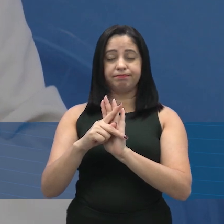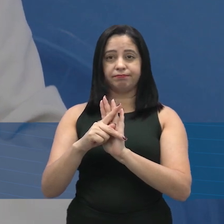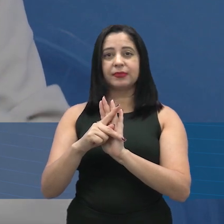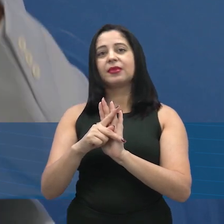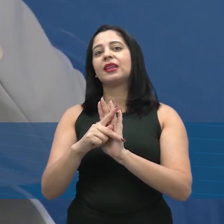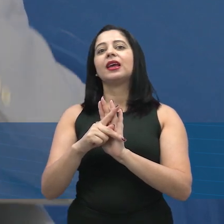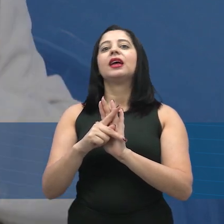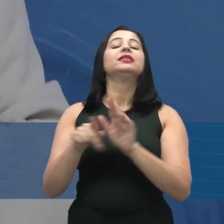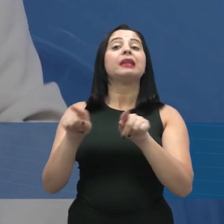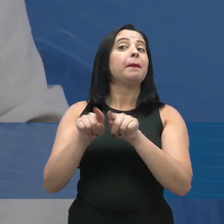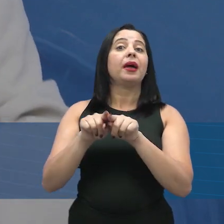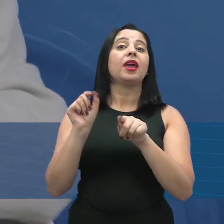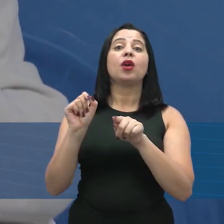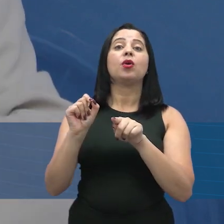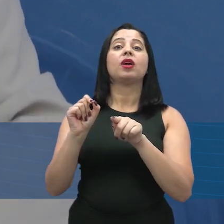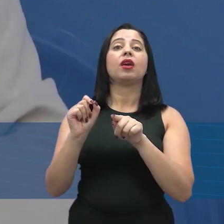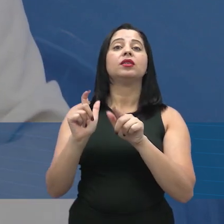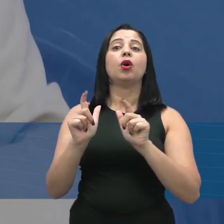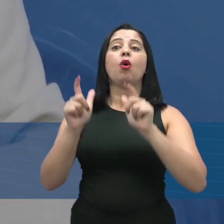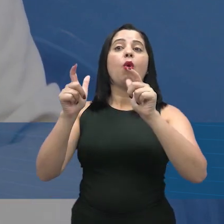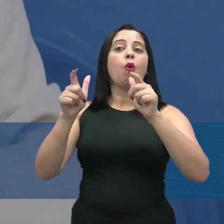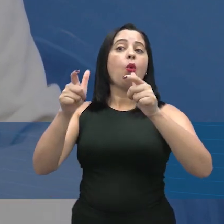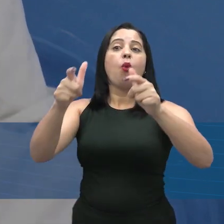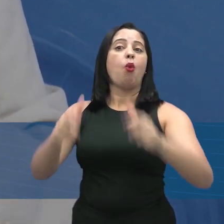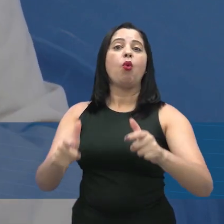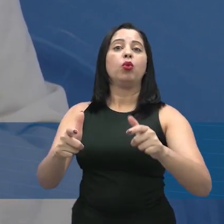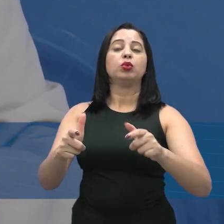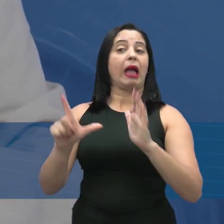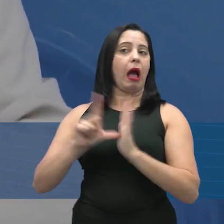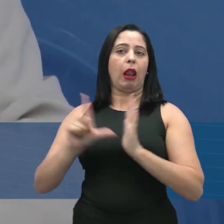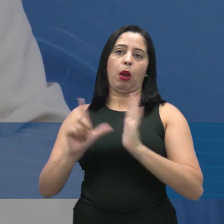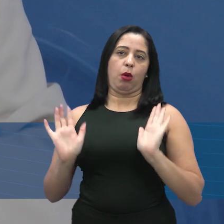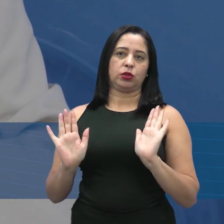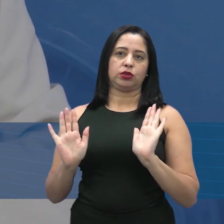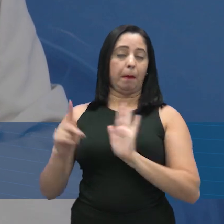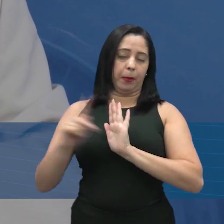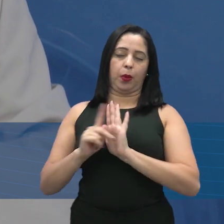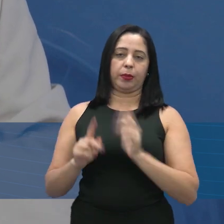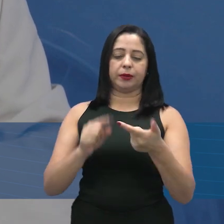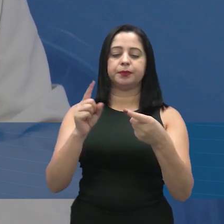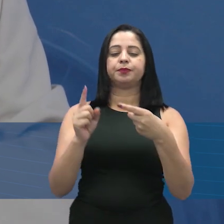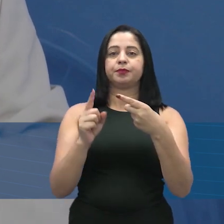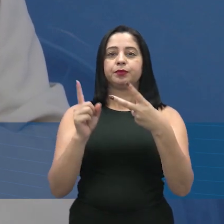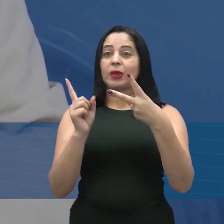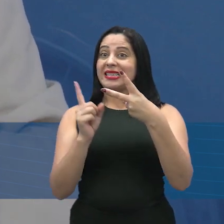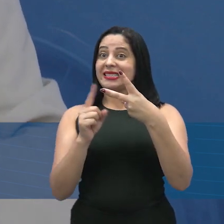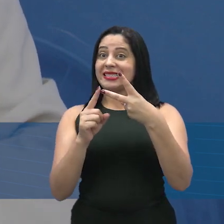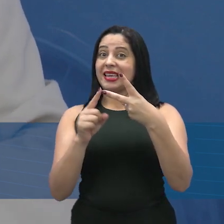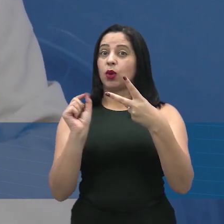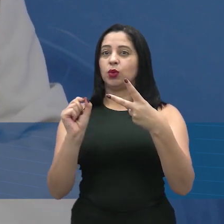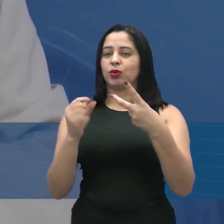contexto até o espaço comercial, seu, propriamente dito. Segundo